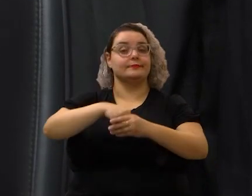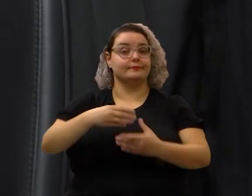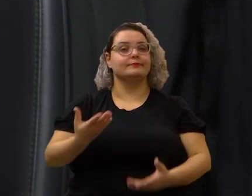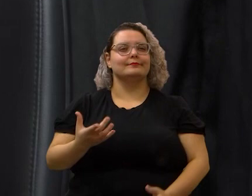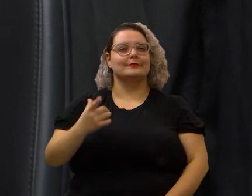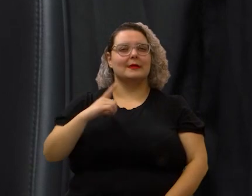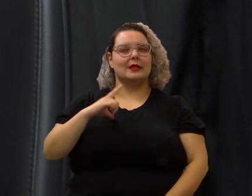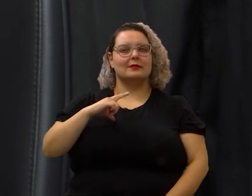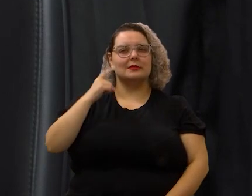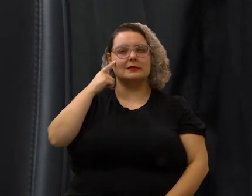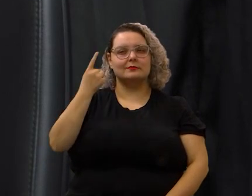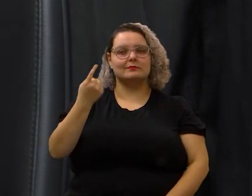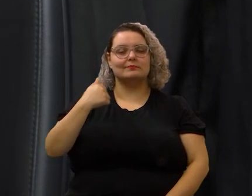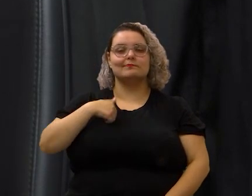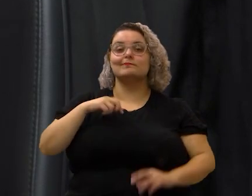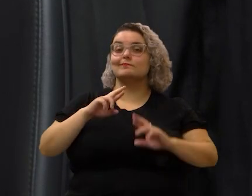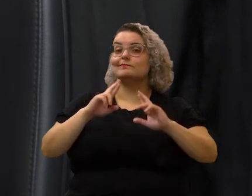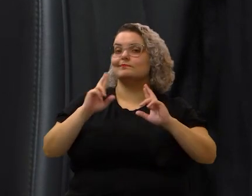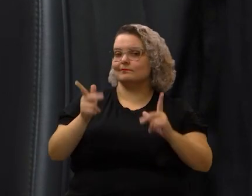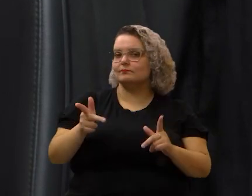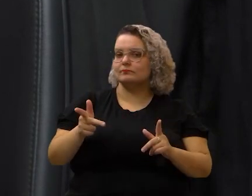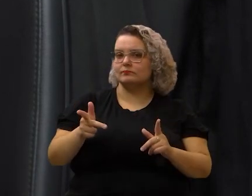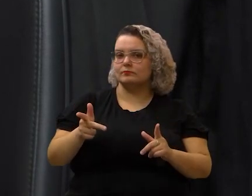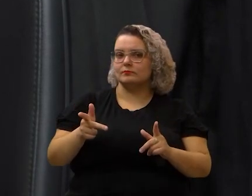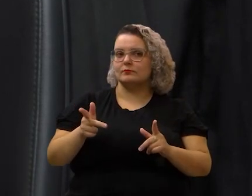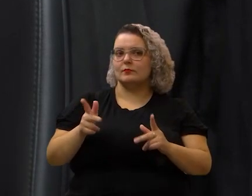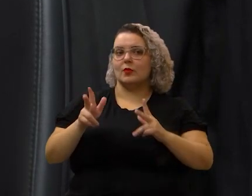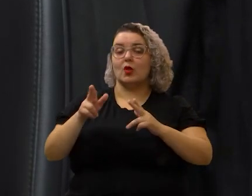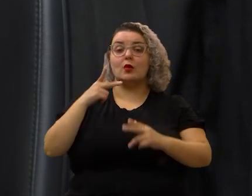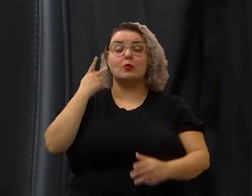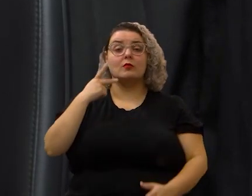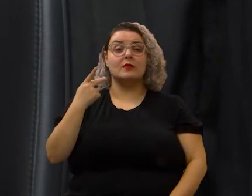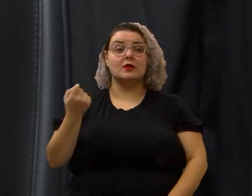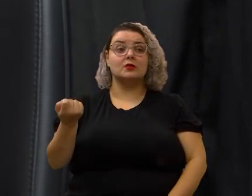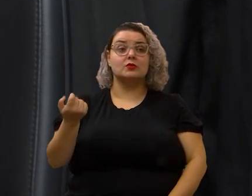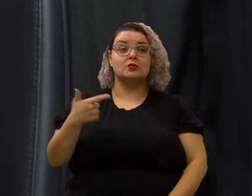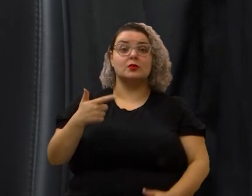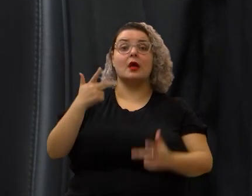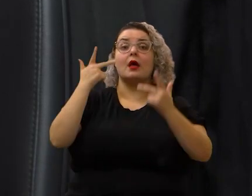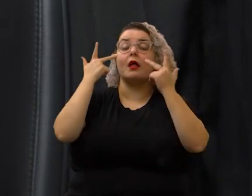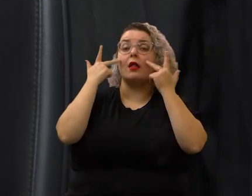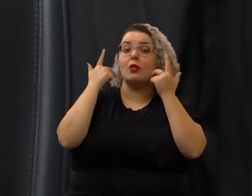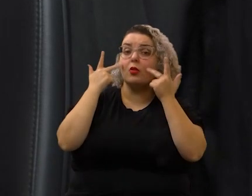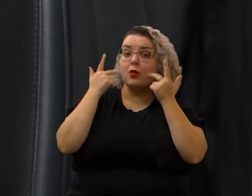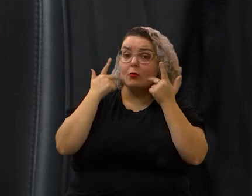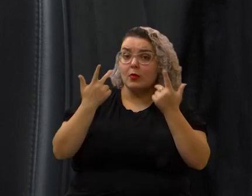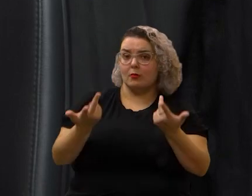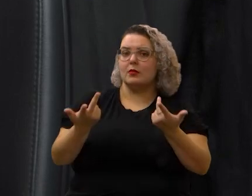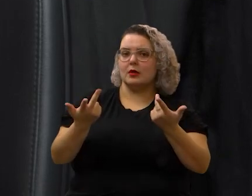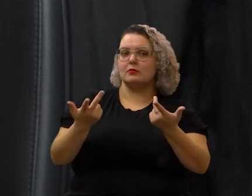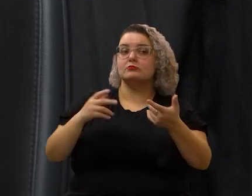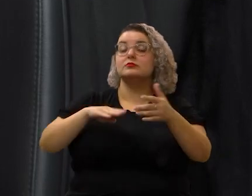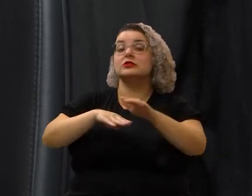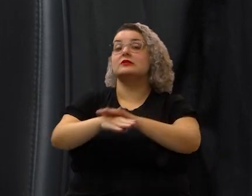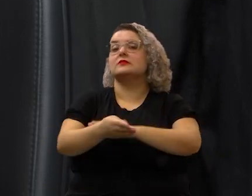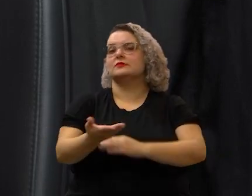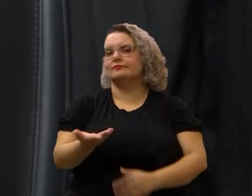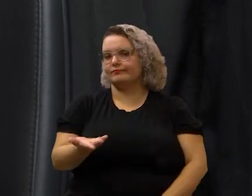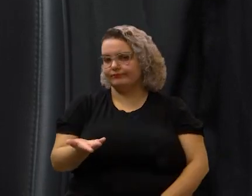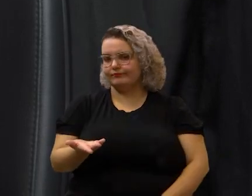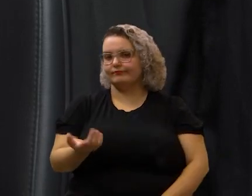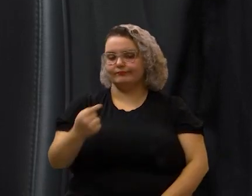Câmara, né? E eu tenho a impressão que eu era muito diferente como vereadora do que geralmente se